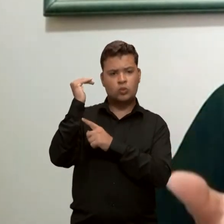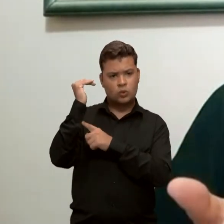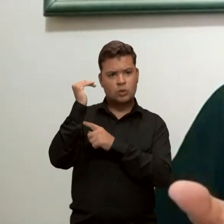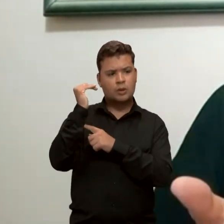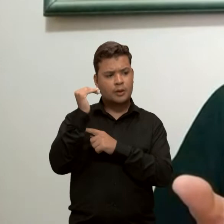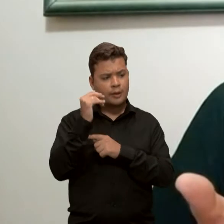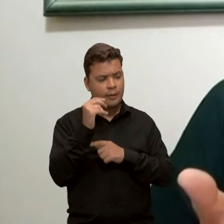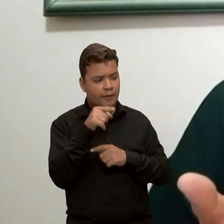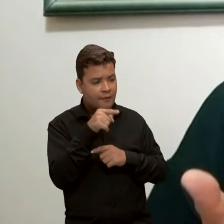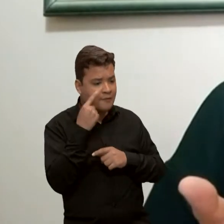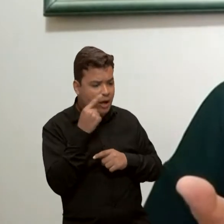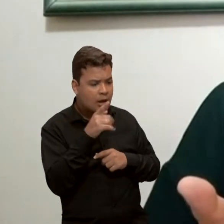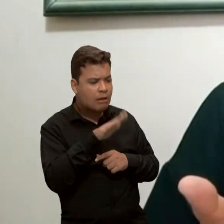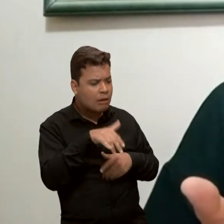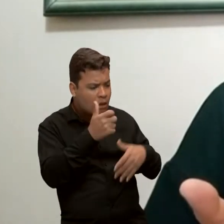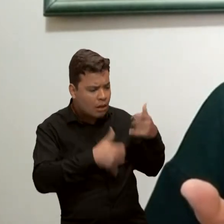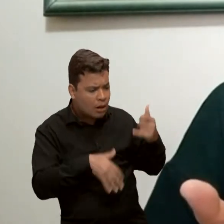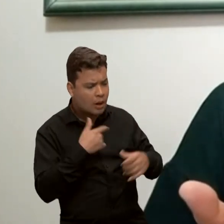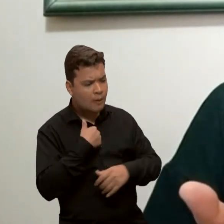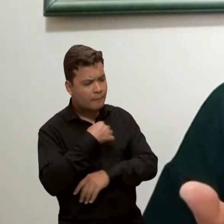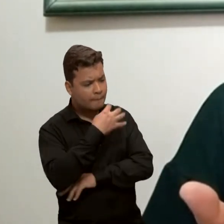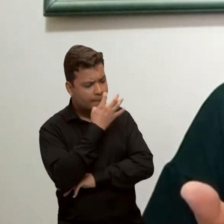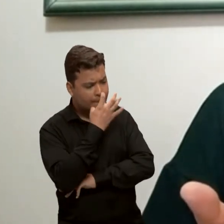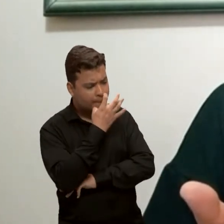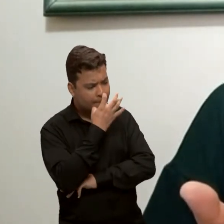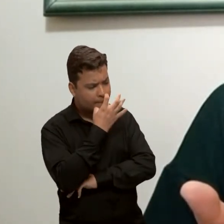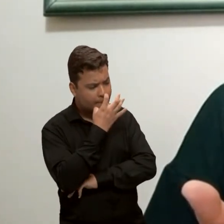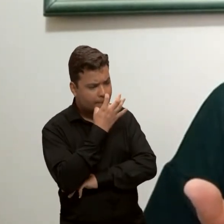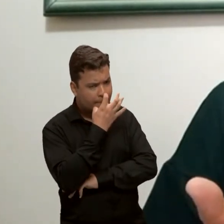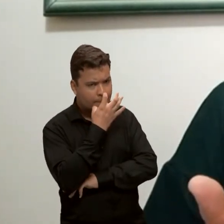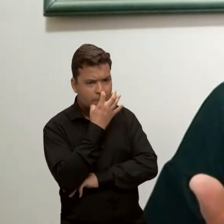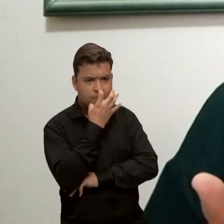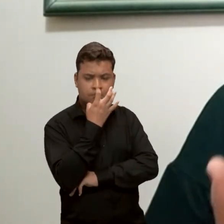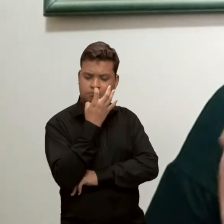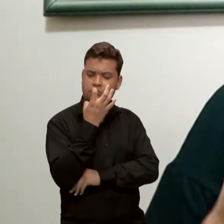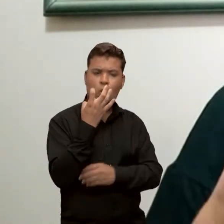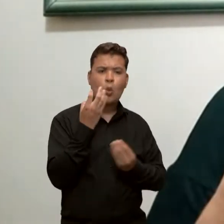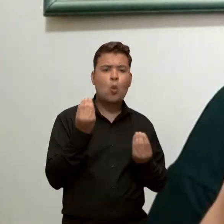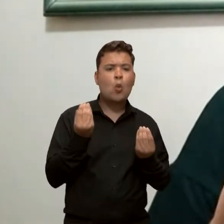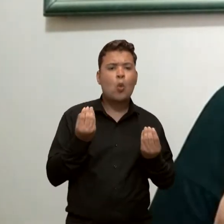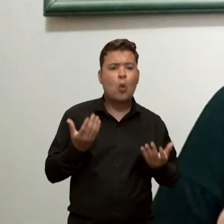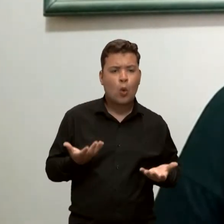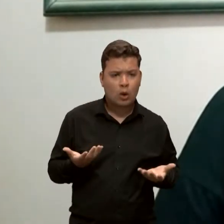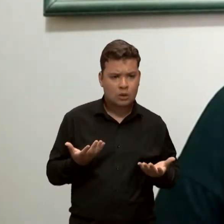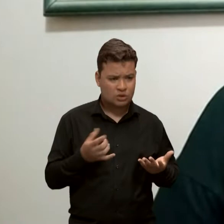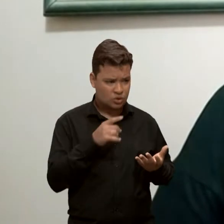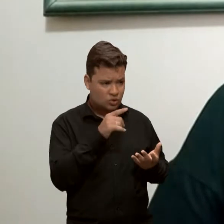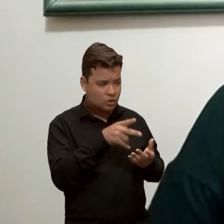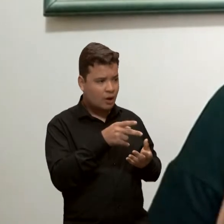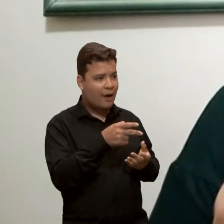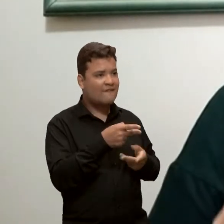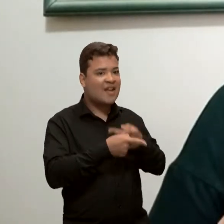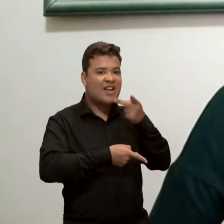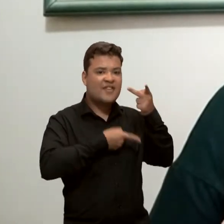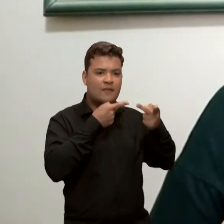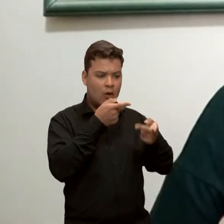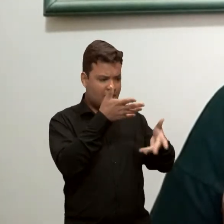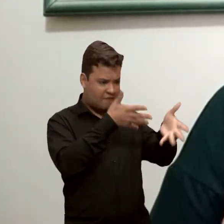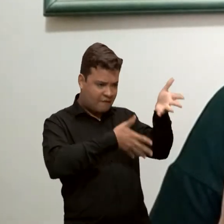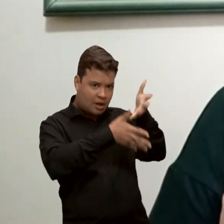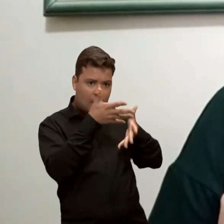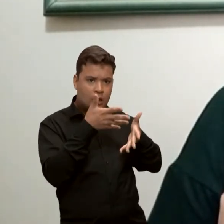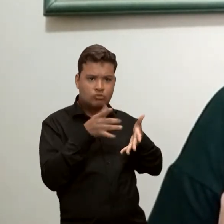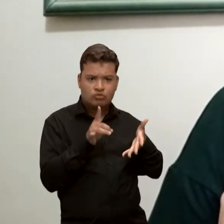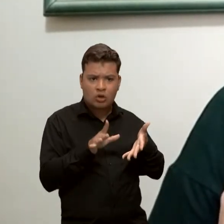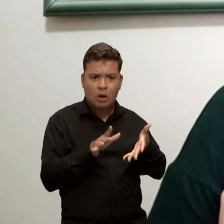escuta a criança. E essa escuta, ela pode ser de diferentes maneiras, não só por meio da linguagem, pelos gestos,